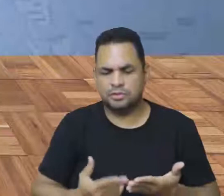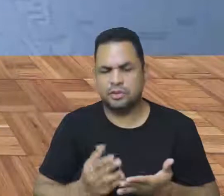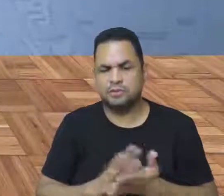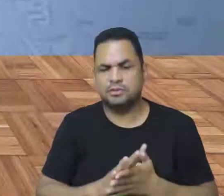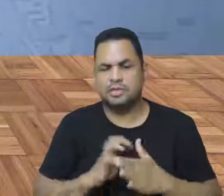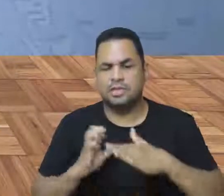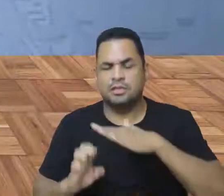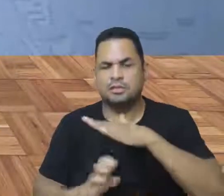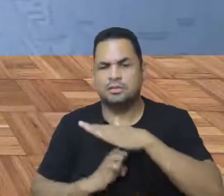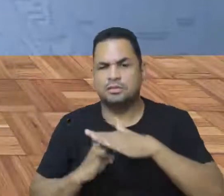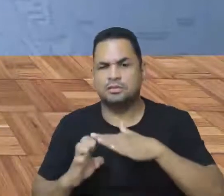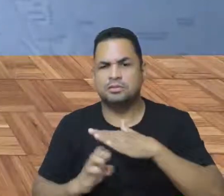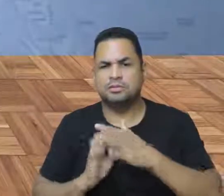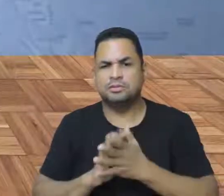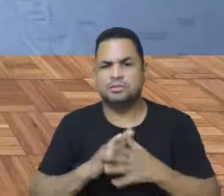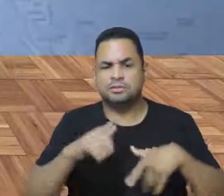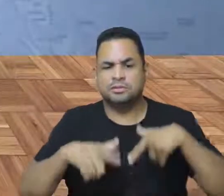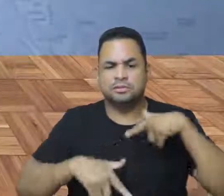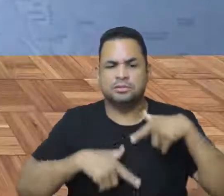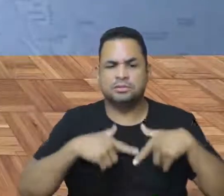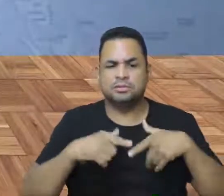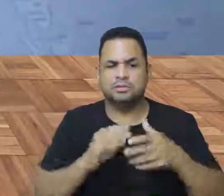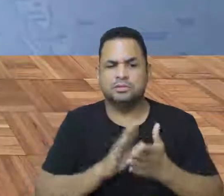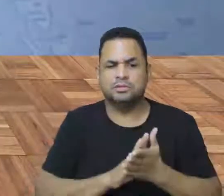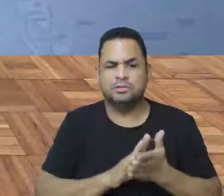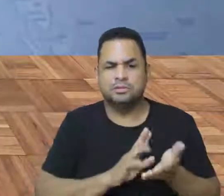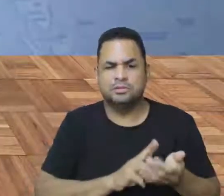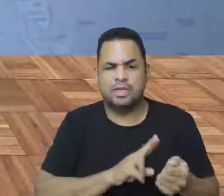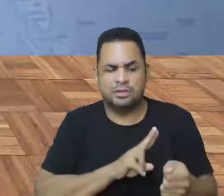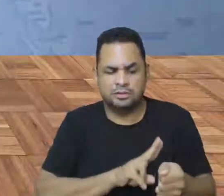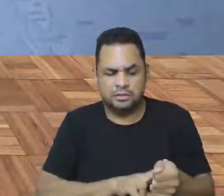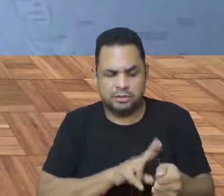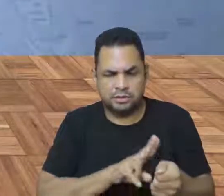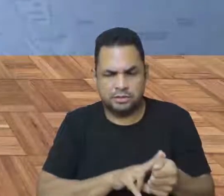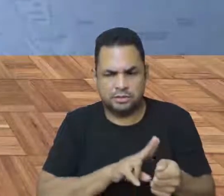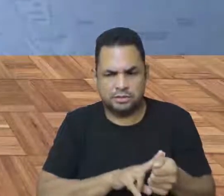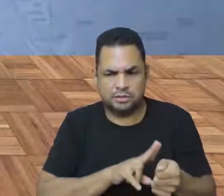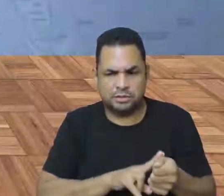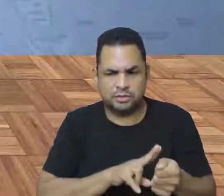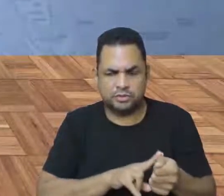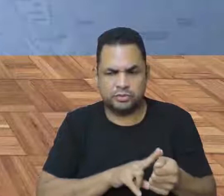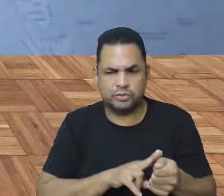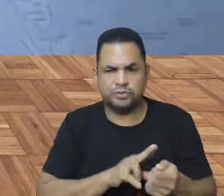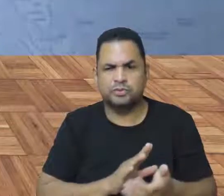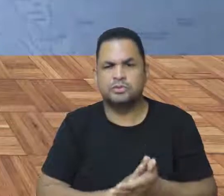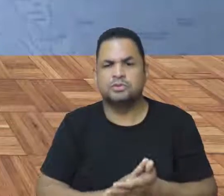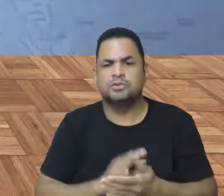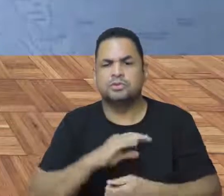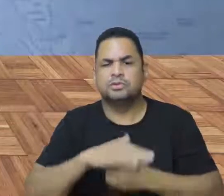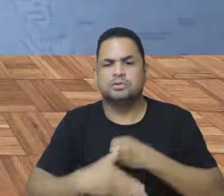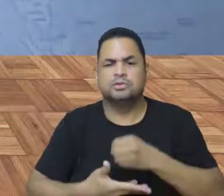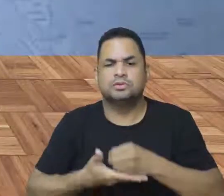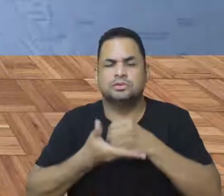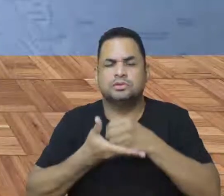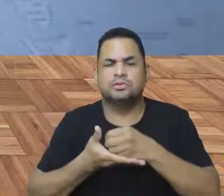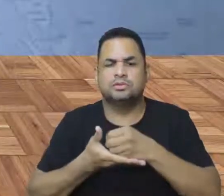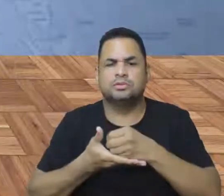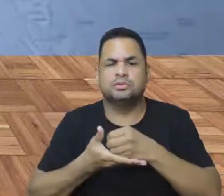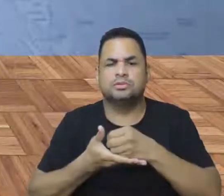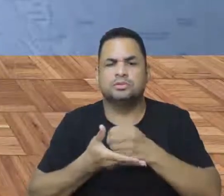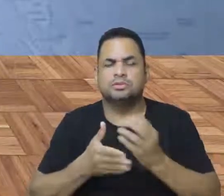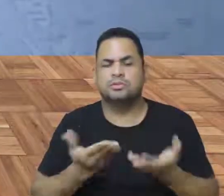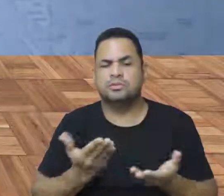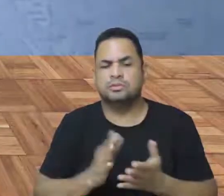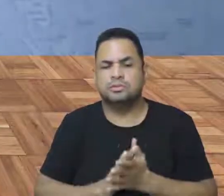empresas que elas trabalham com selo de sustentabilidade. Portanto, eu estou procurando